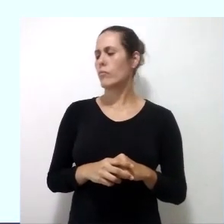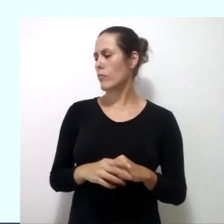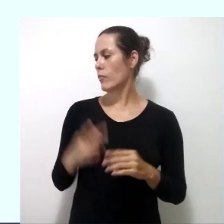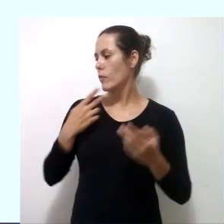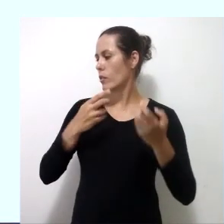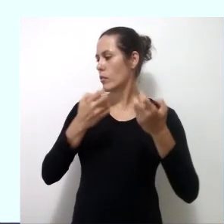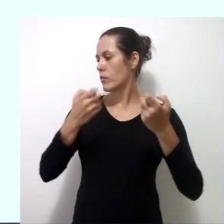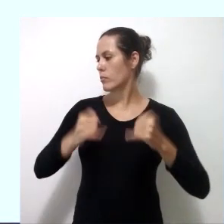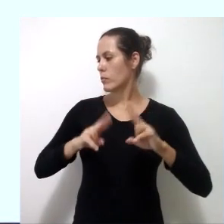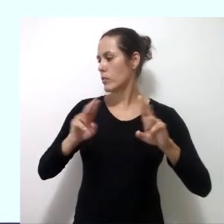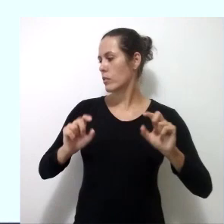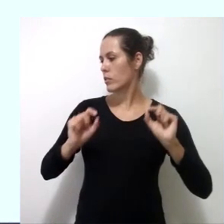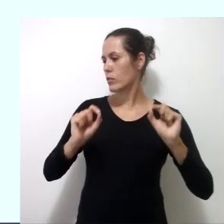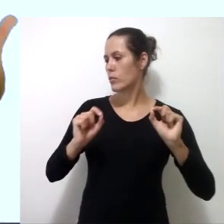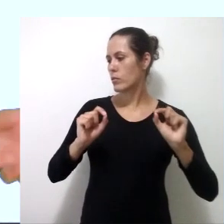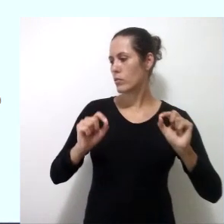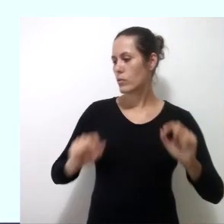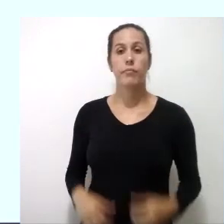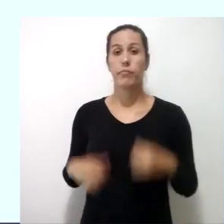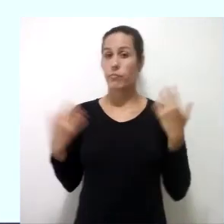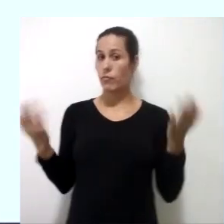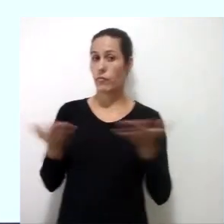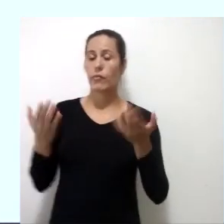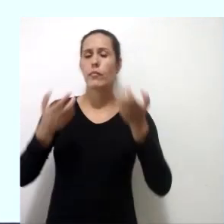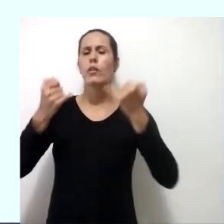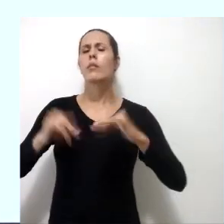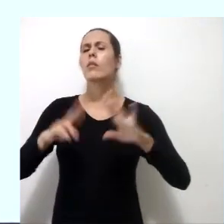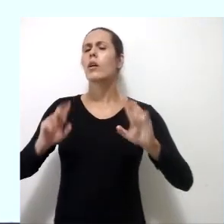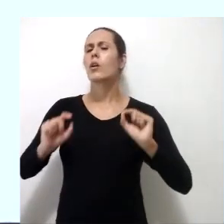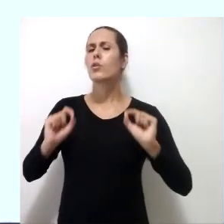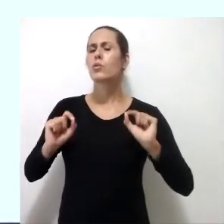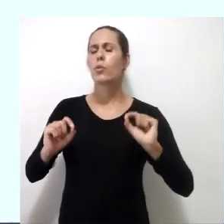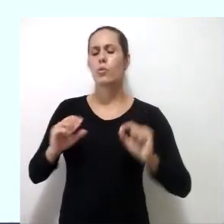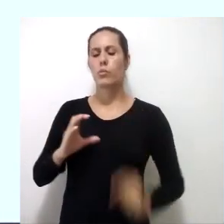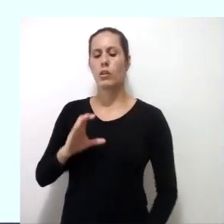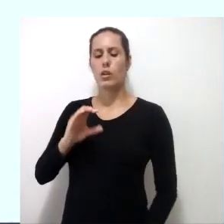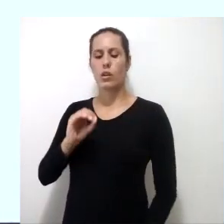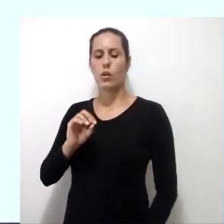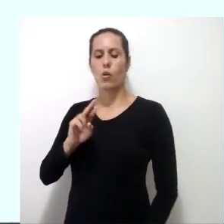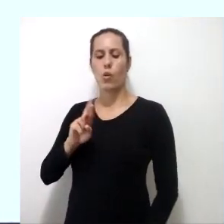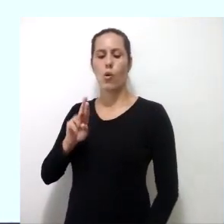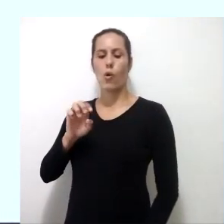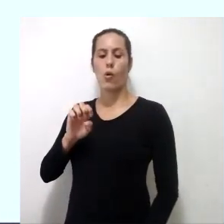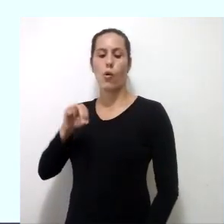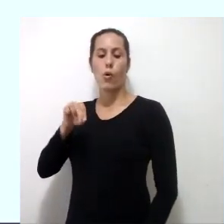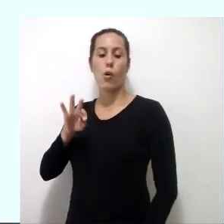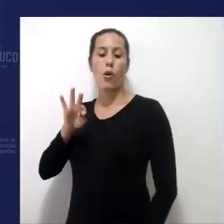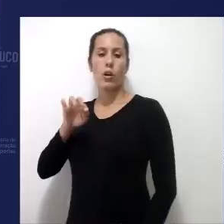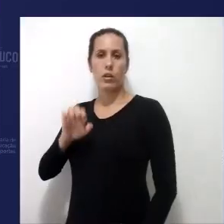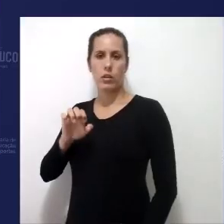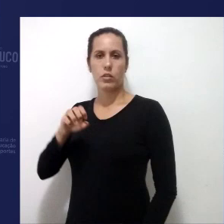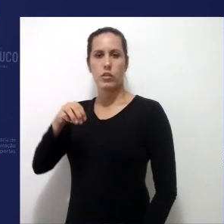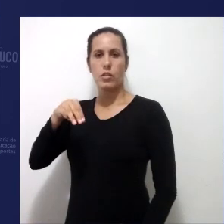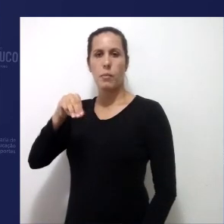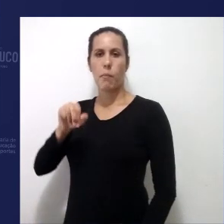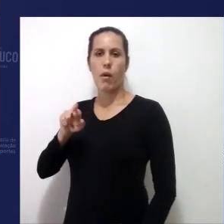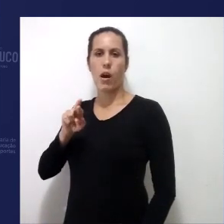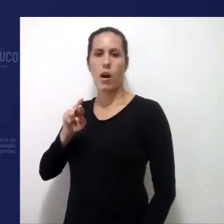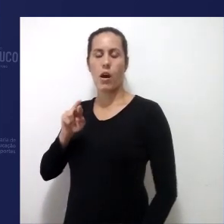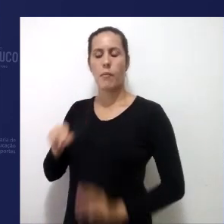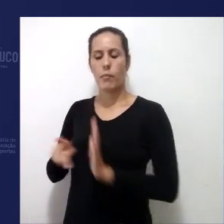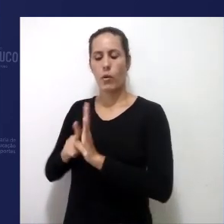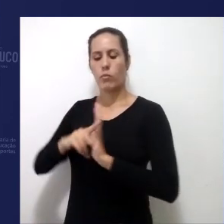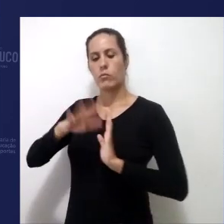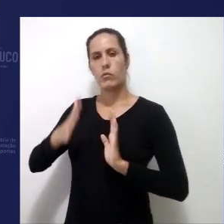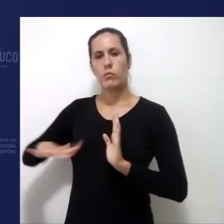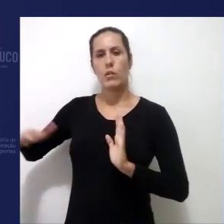E continuando falando sobre o nosso clima, bora falar agora sobre as correntes marítimas, né? Se